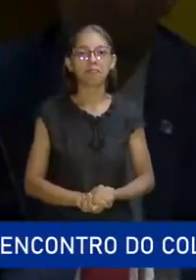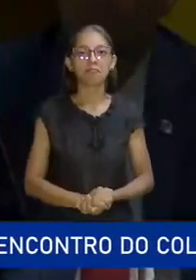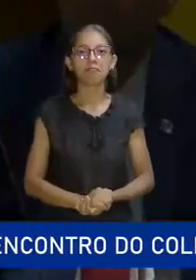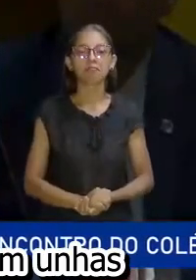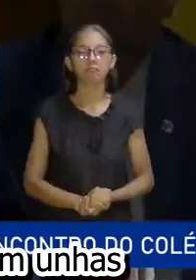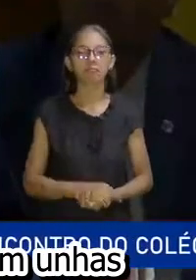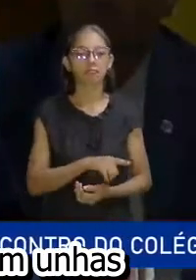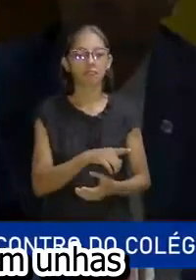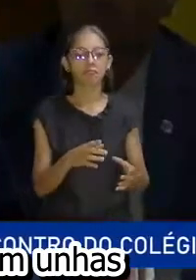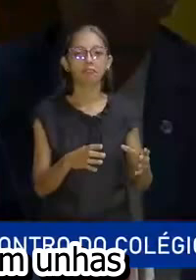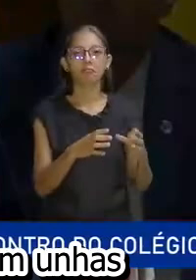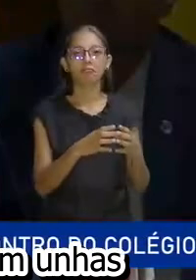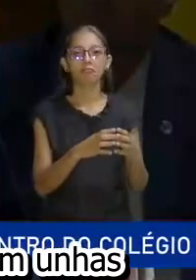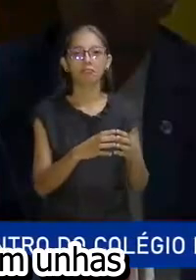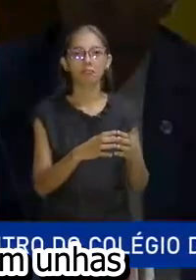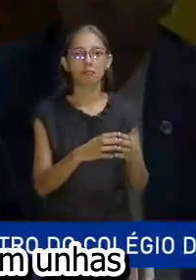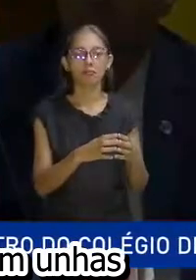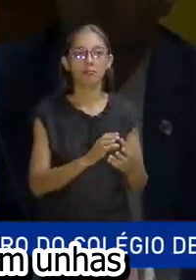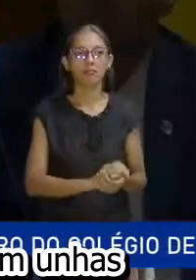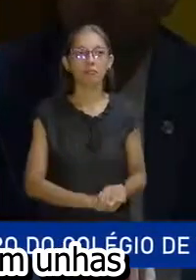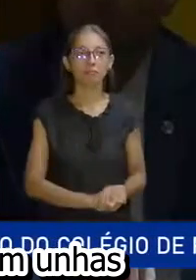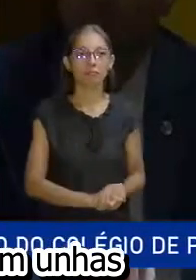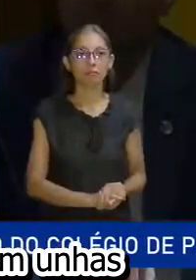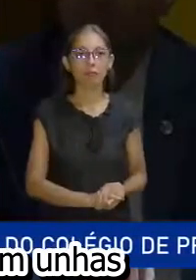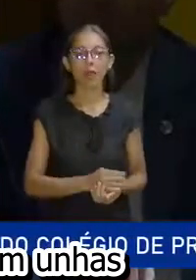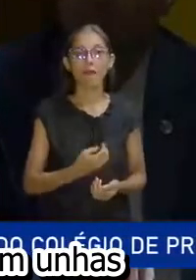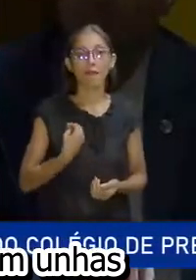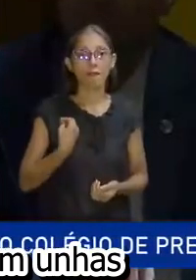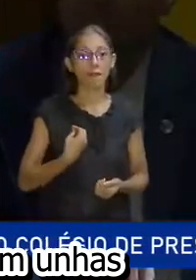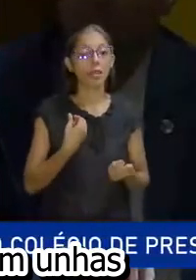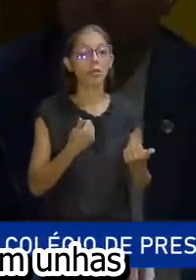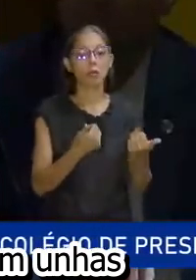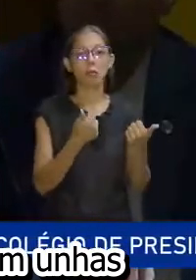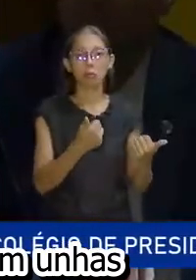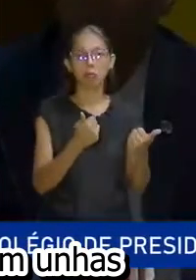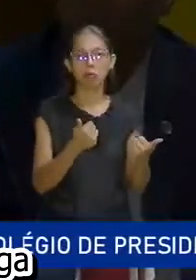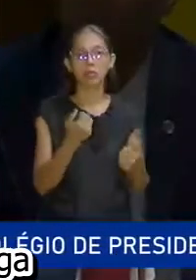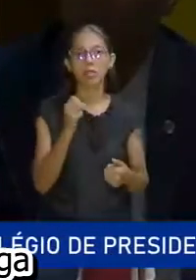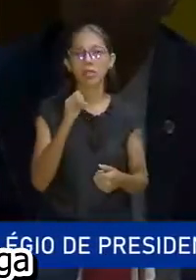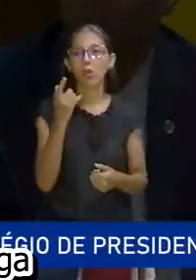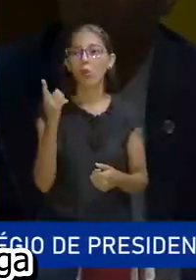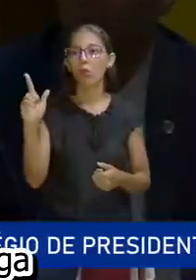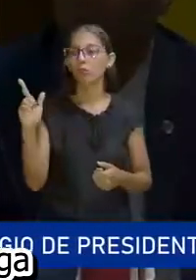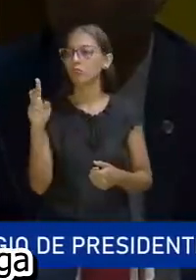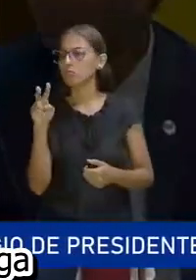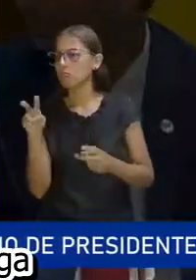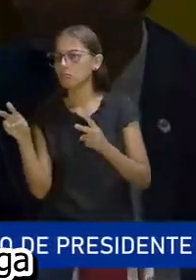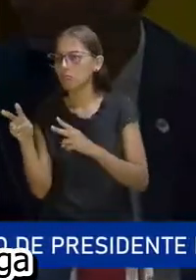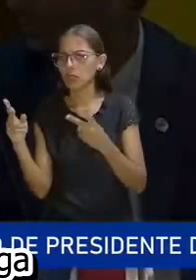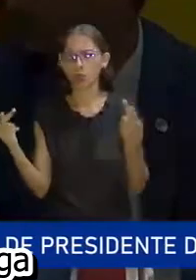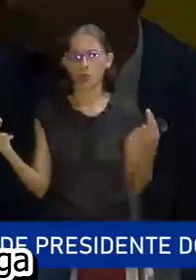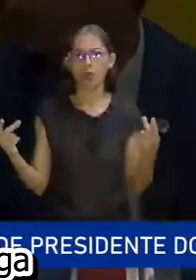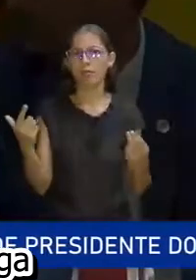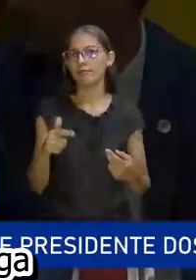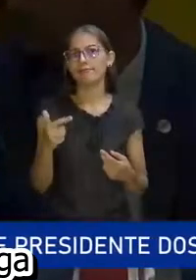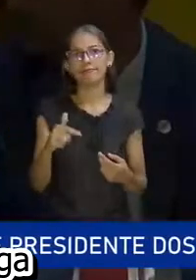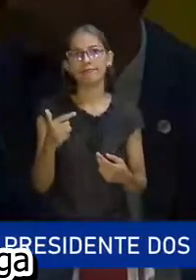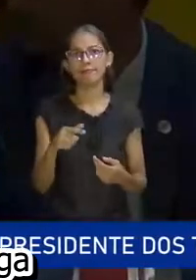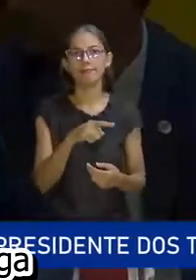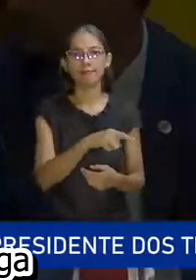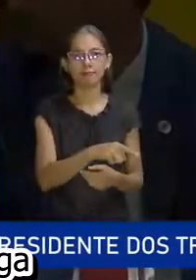essa comunidade, o mesmo rio não tem vida. Nós então temos lutado com unhas e dentes para que a comunidade Wayampi,